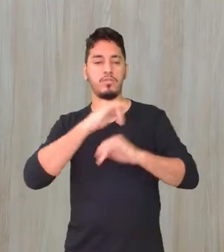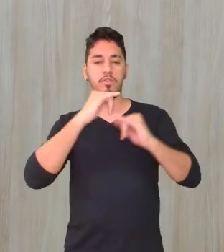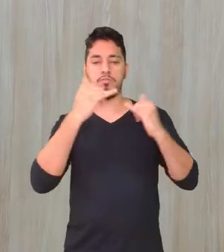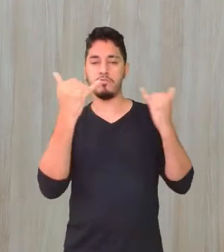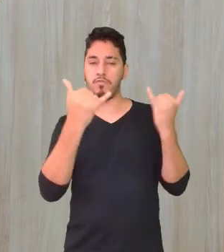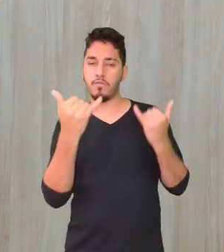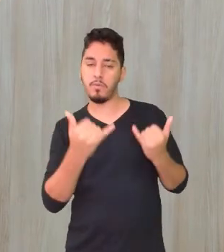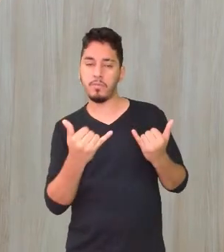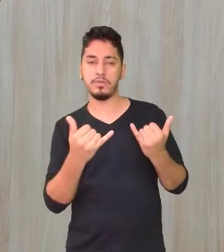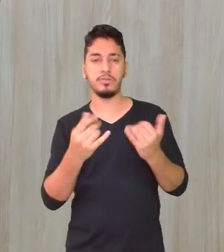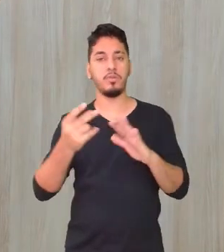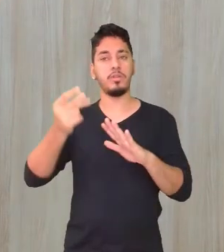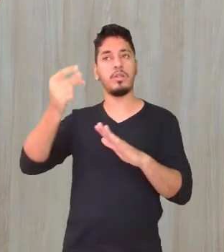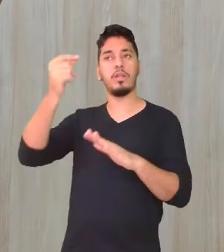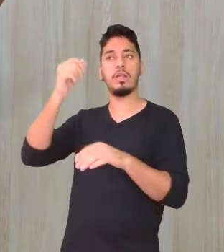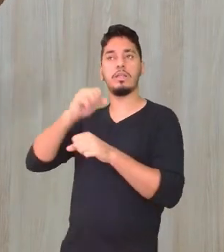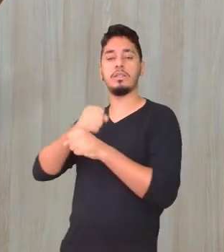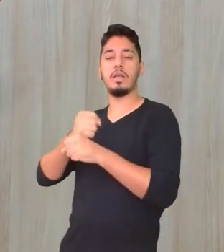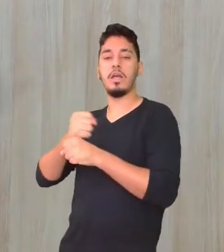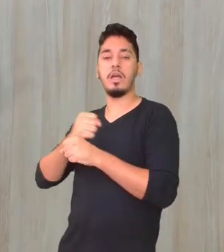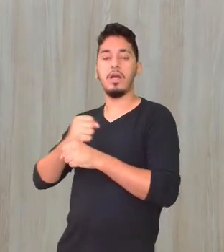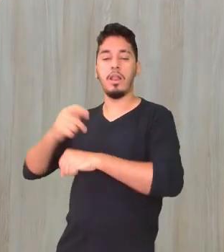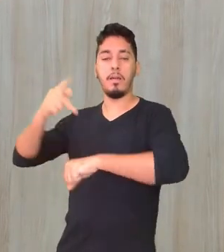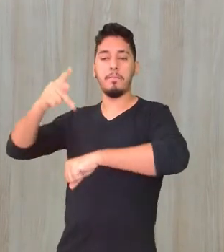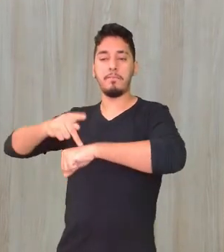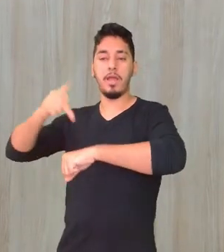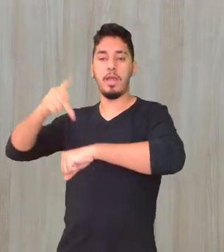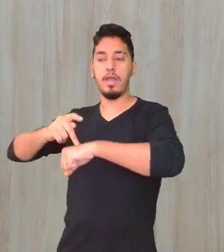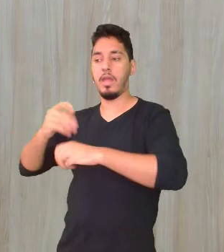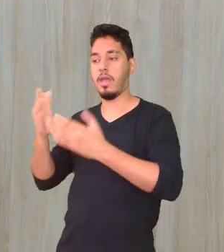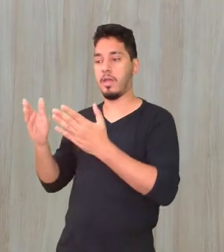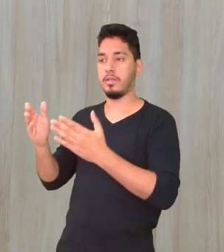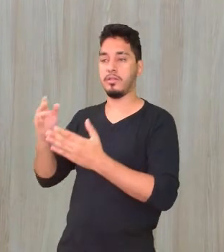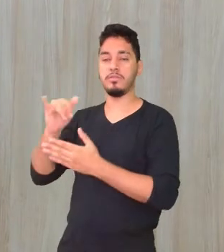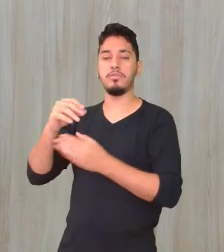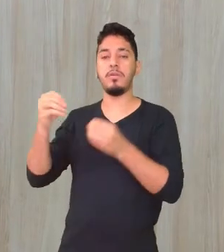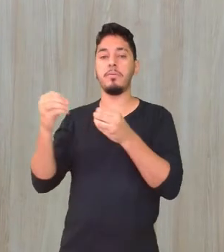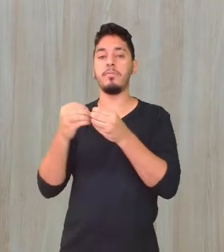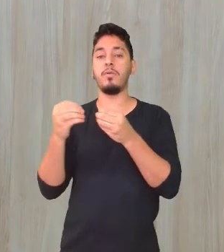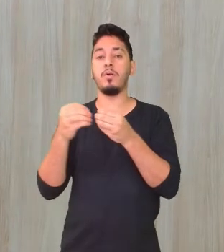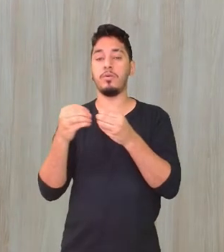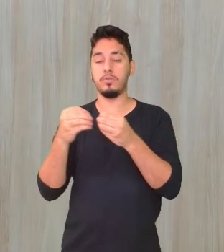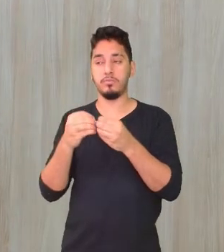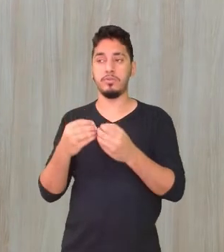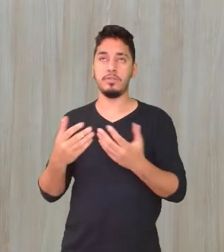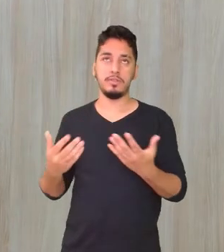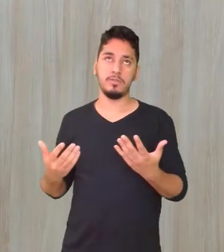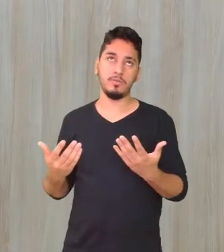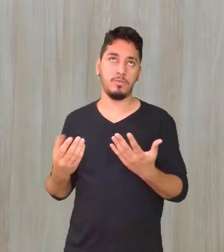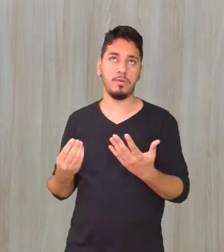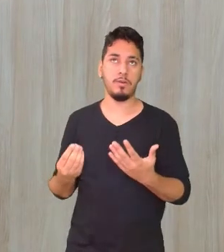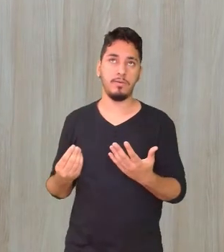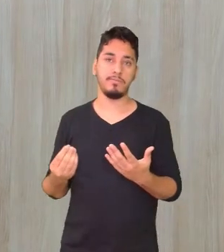ali de quantos anos aquela rocha tem, se ela estiver próxima de uma